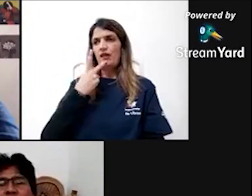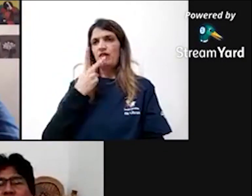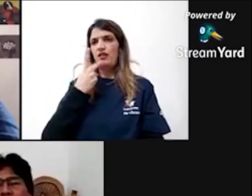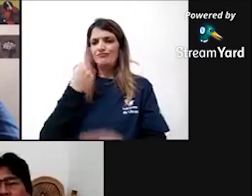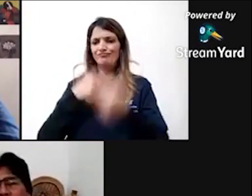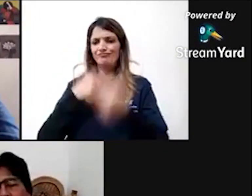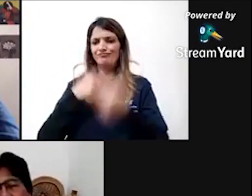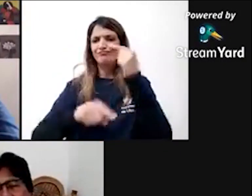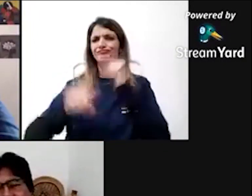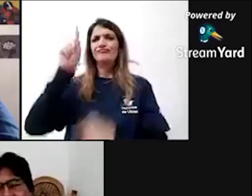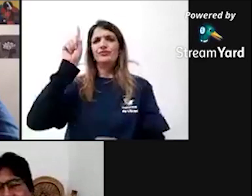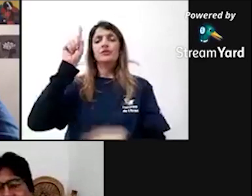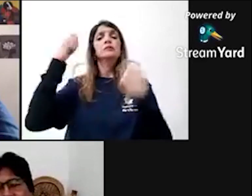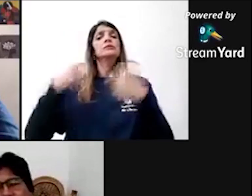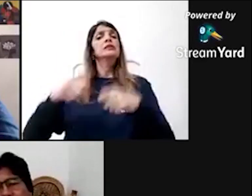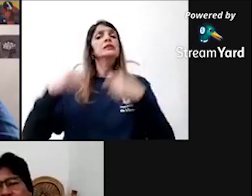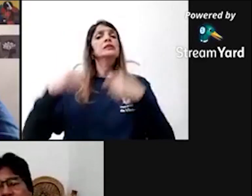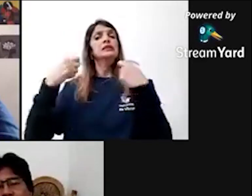necessário para